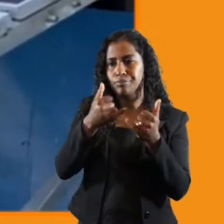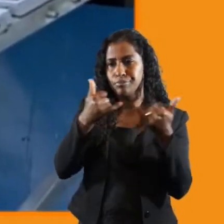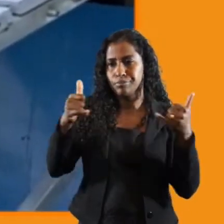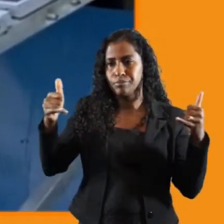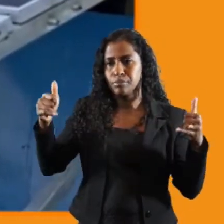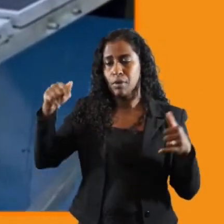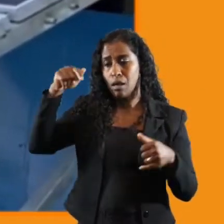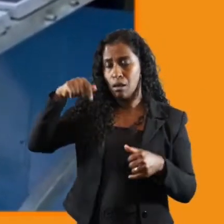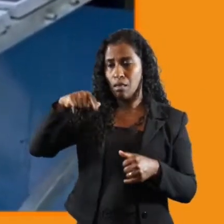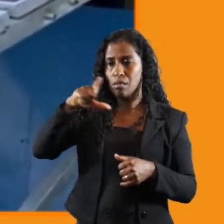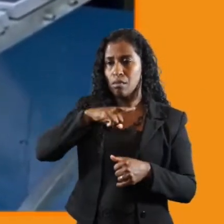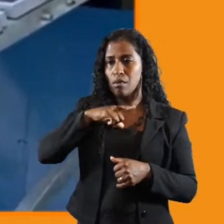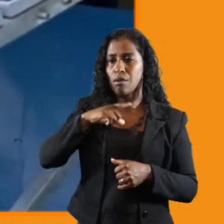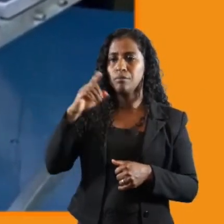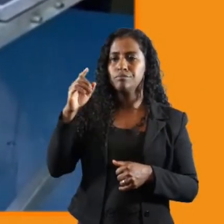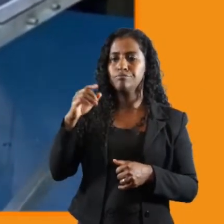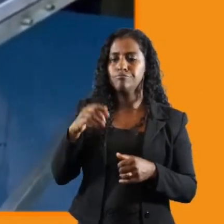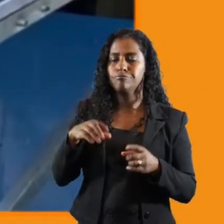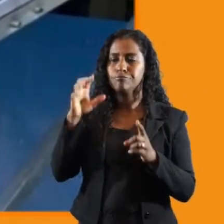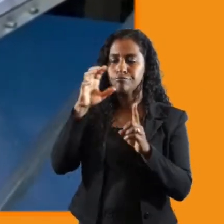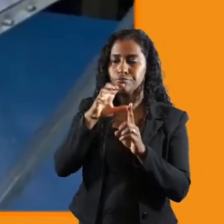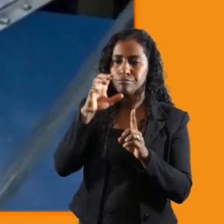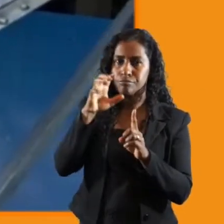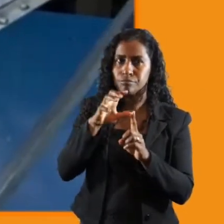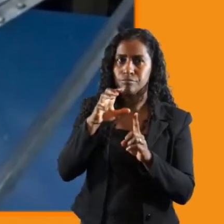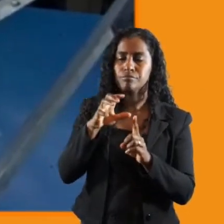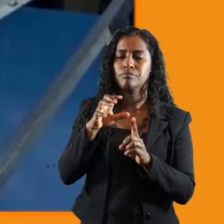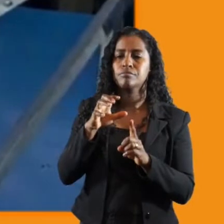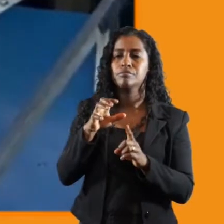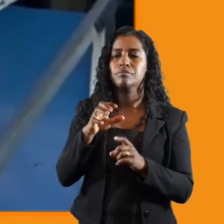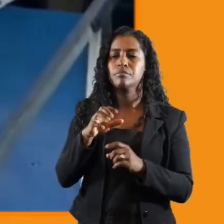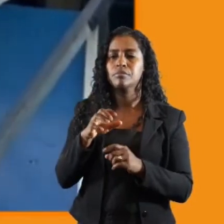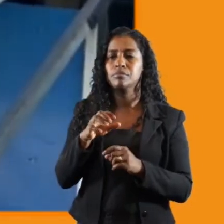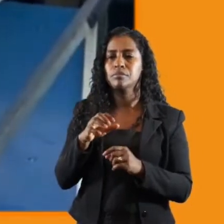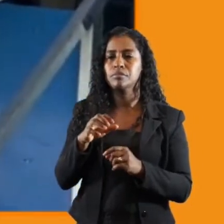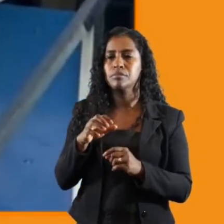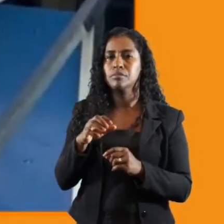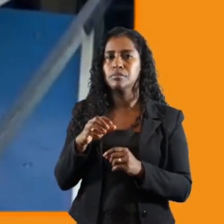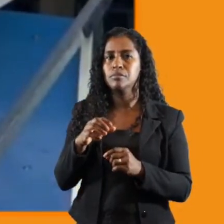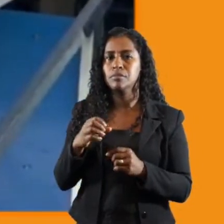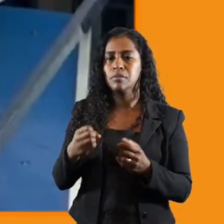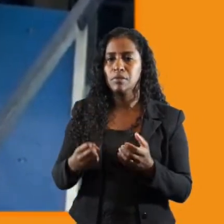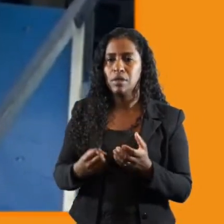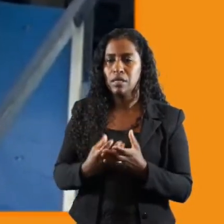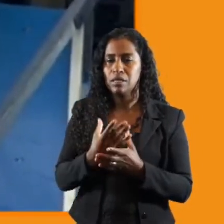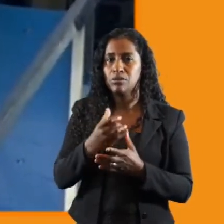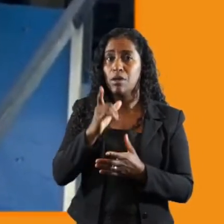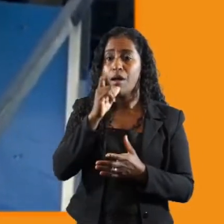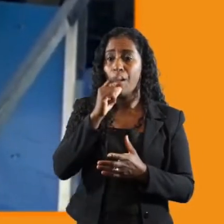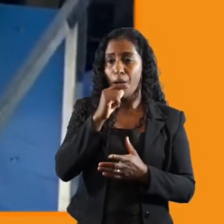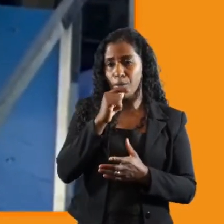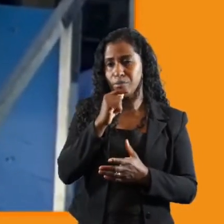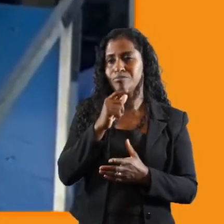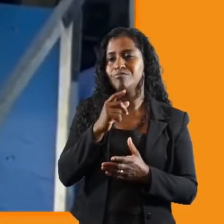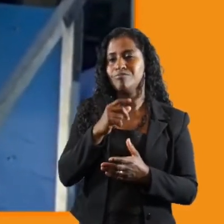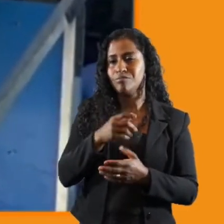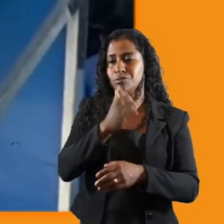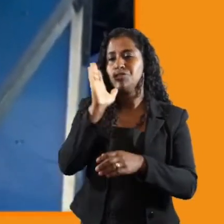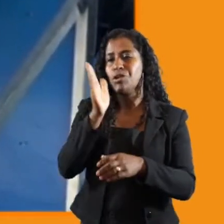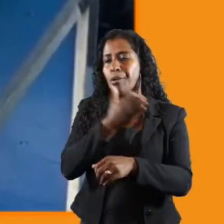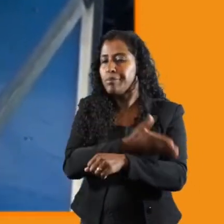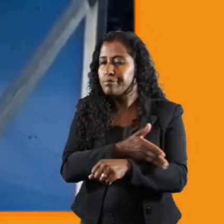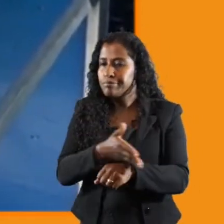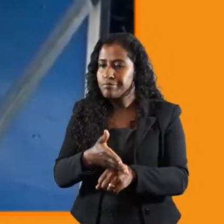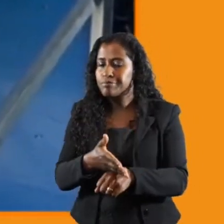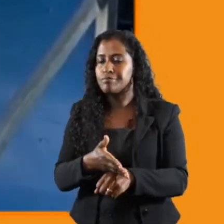energética baseada aí nas questões de geração hidrelétrica. Já a Alemanha, né, como não tem muitas